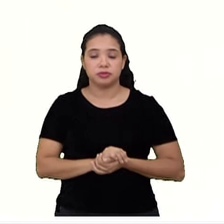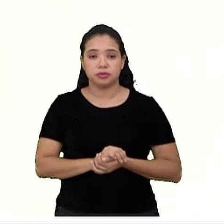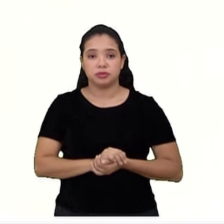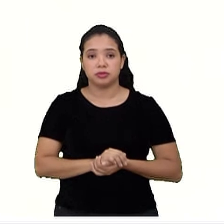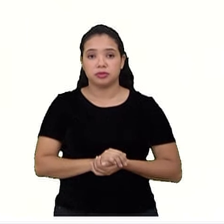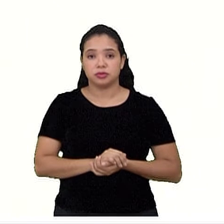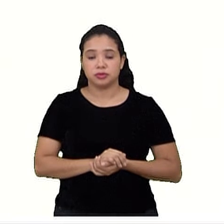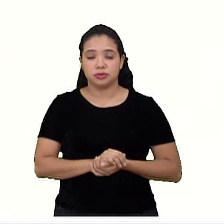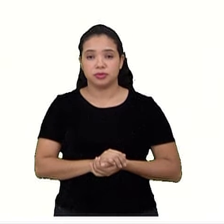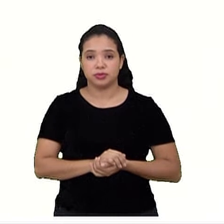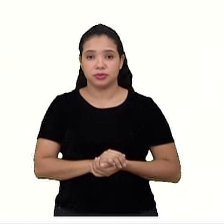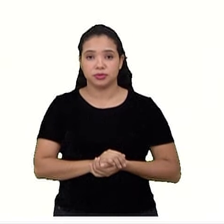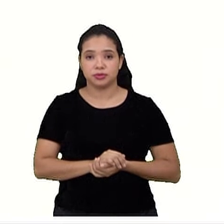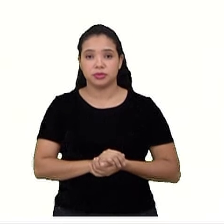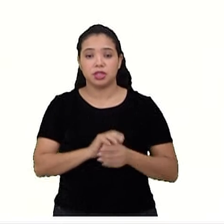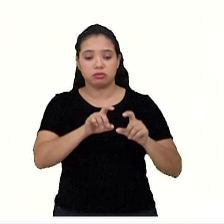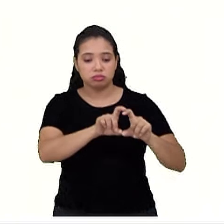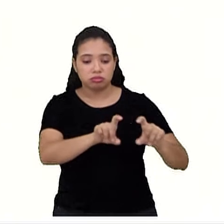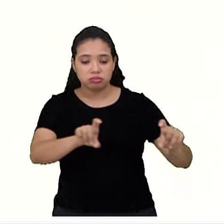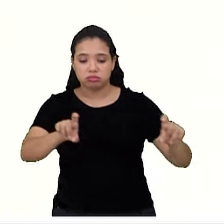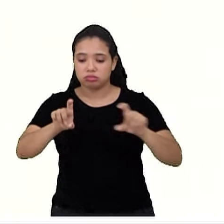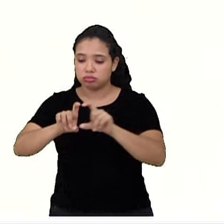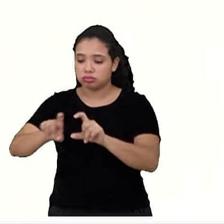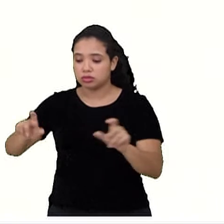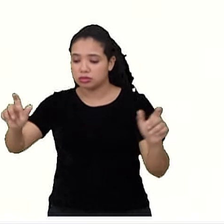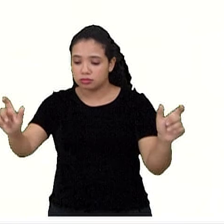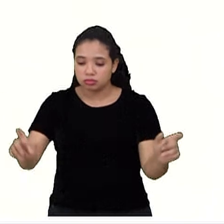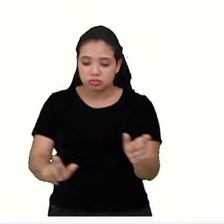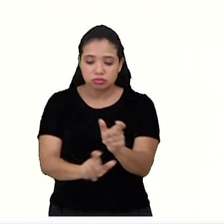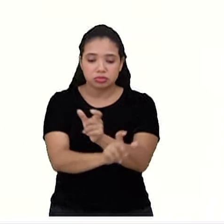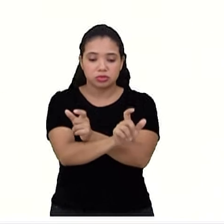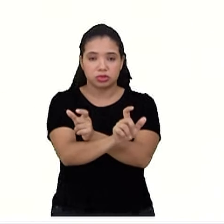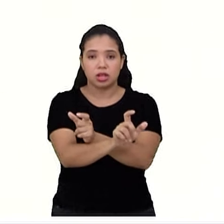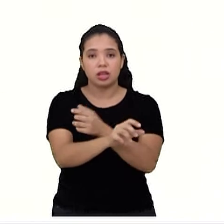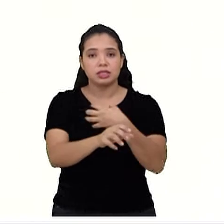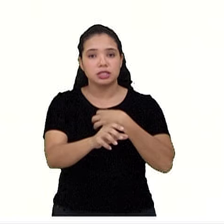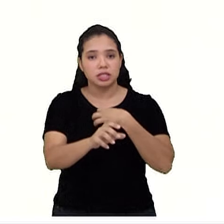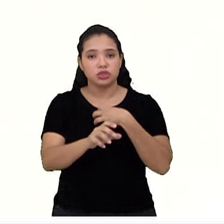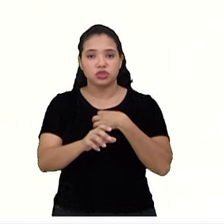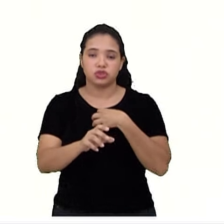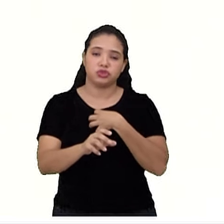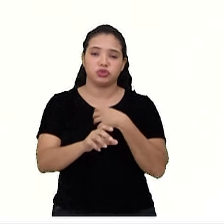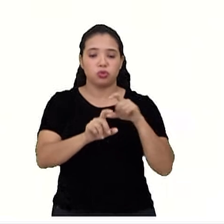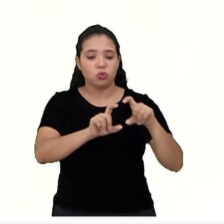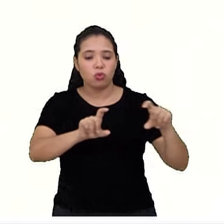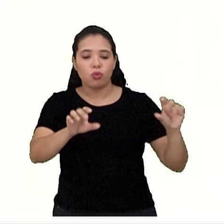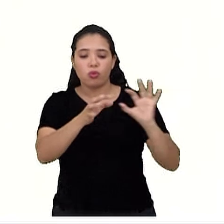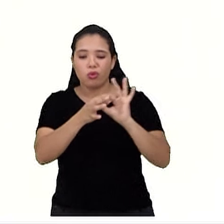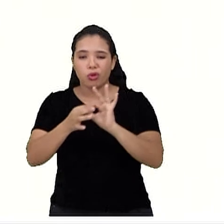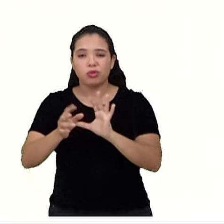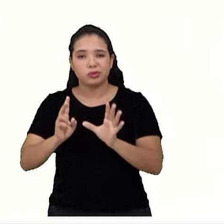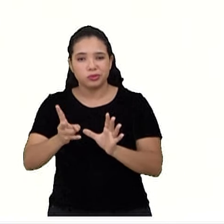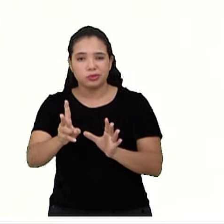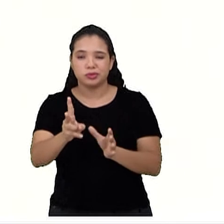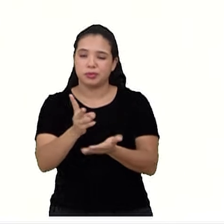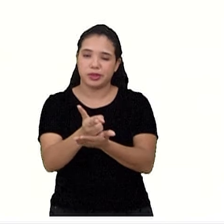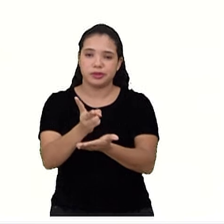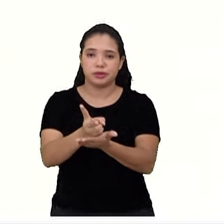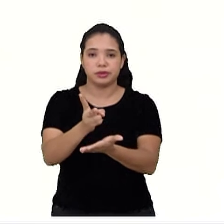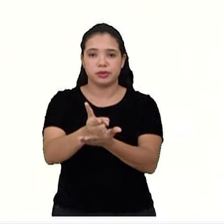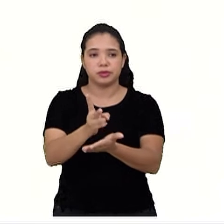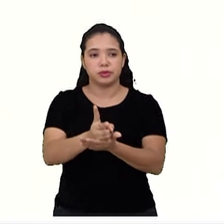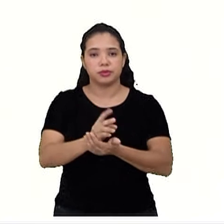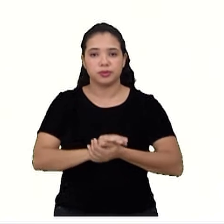aí das orações, né, não vai alterar em nada o sentido da frase, tá certo? Bom, aí tem